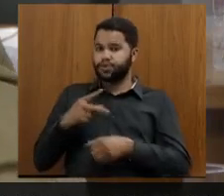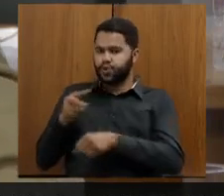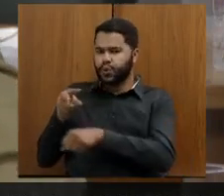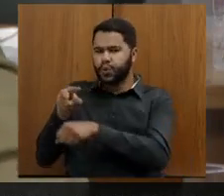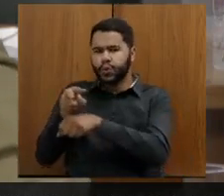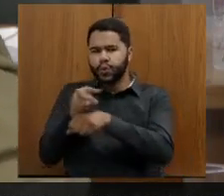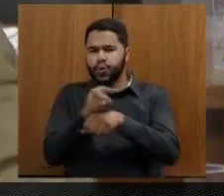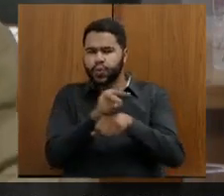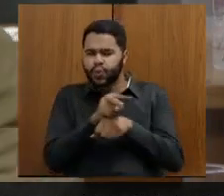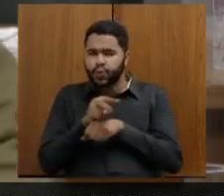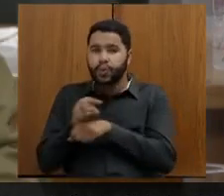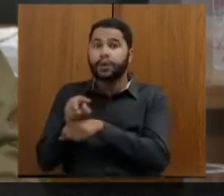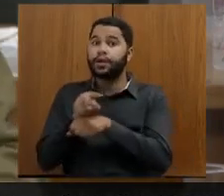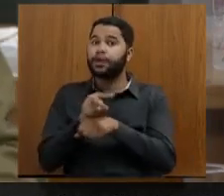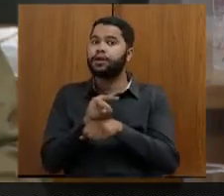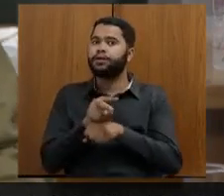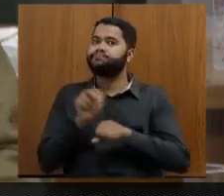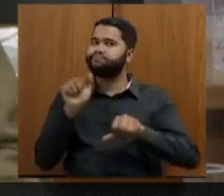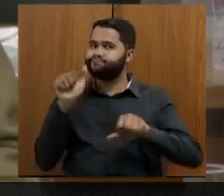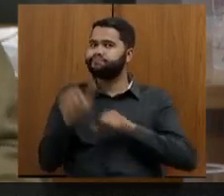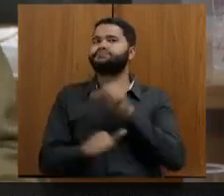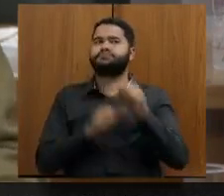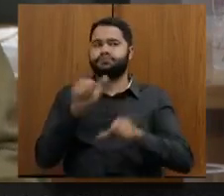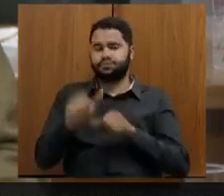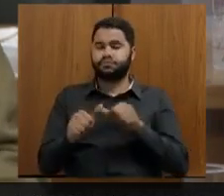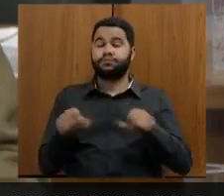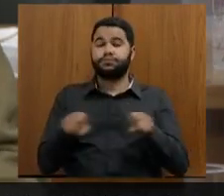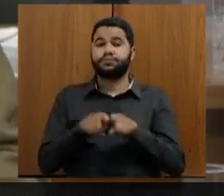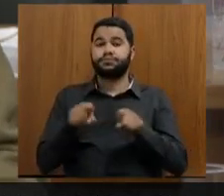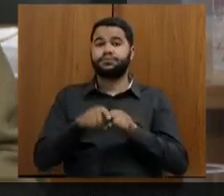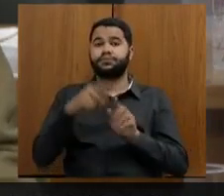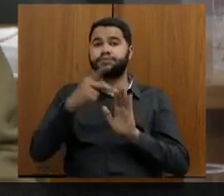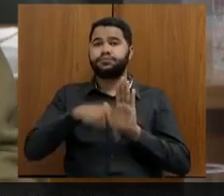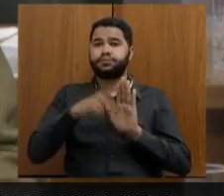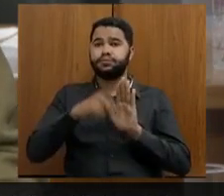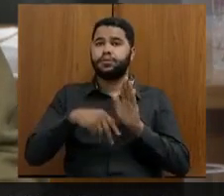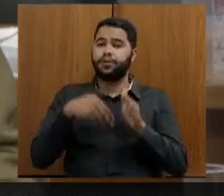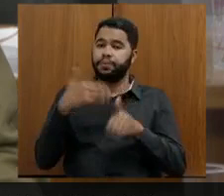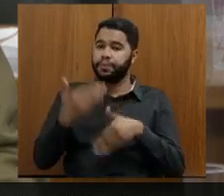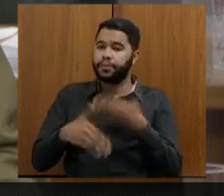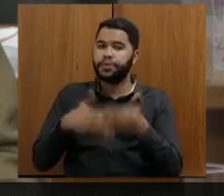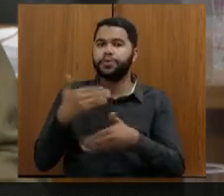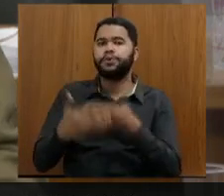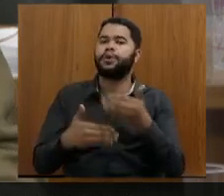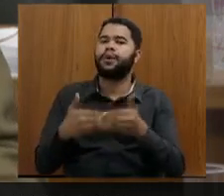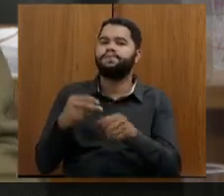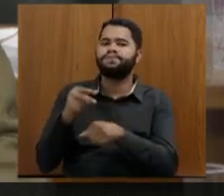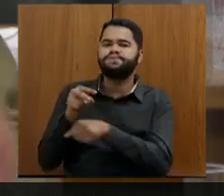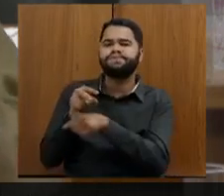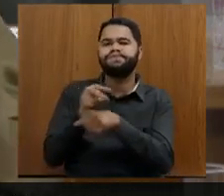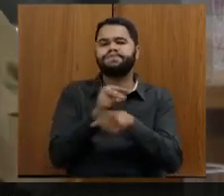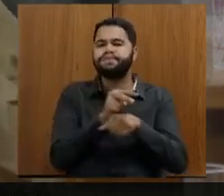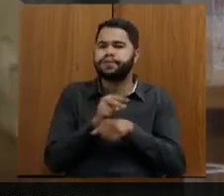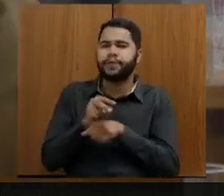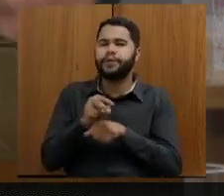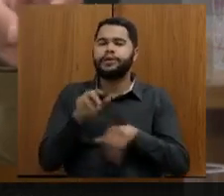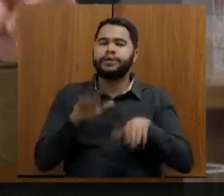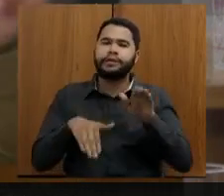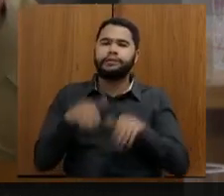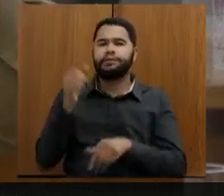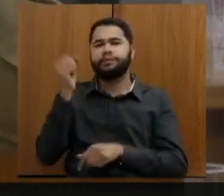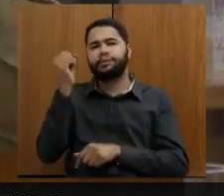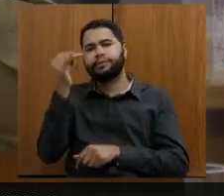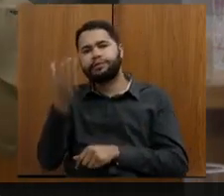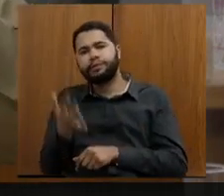é a inteligência que fez a grande diferença ali né E nesse projeto e nesse processo nosso aqui de monitoramento às vezes